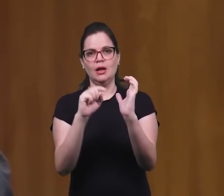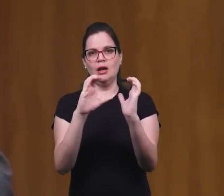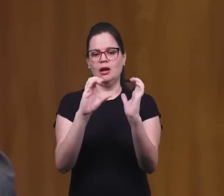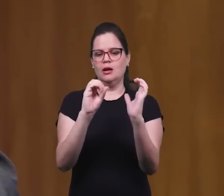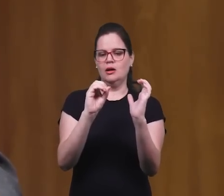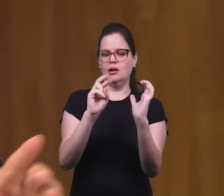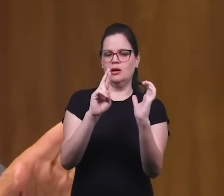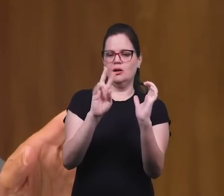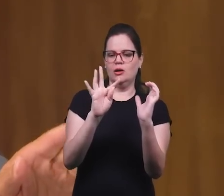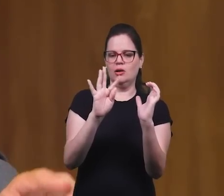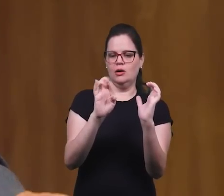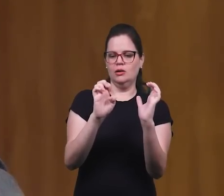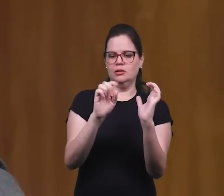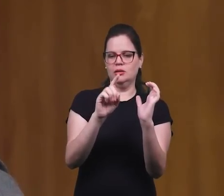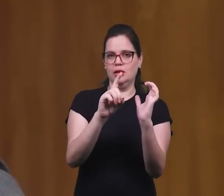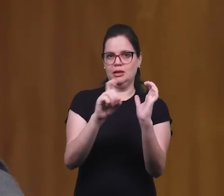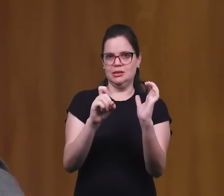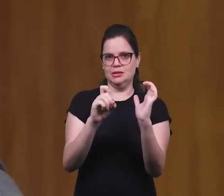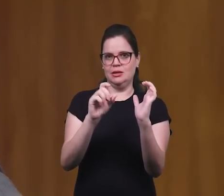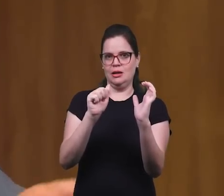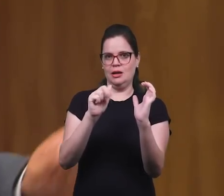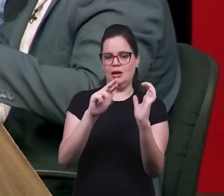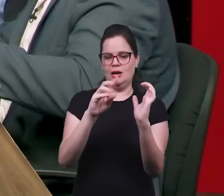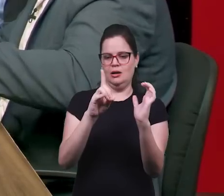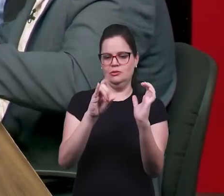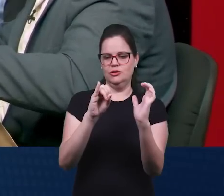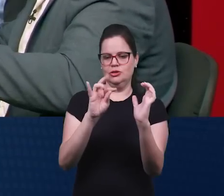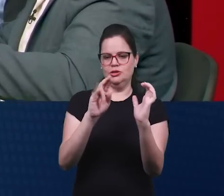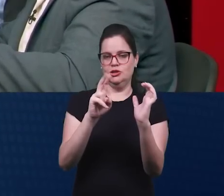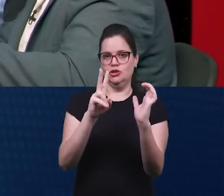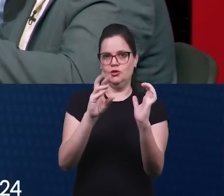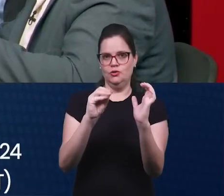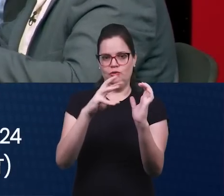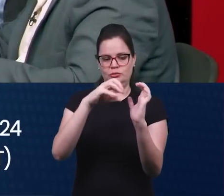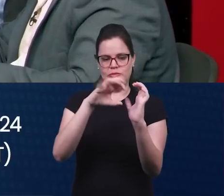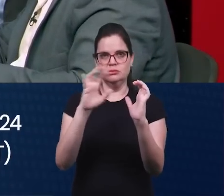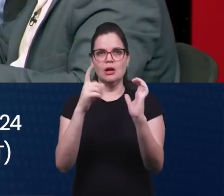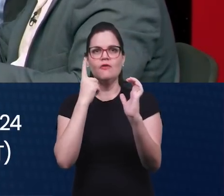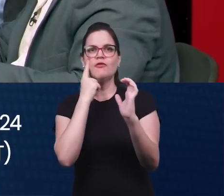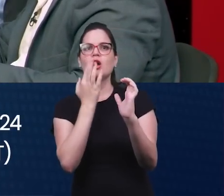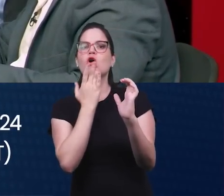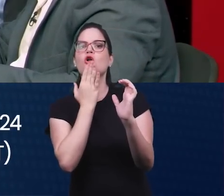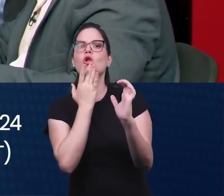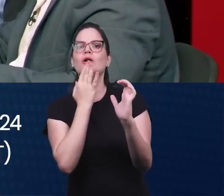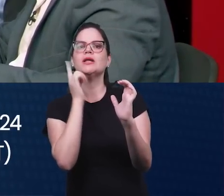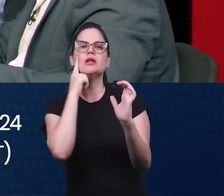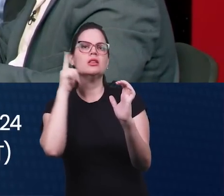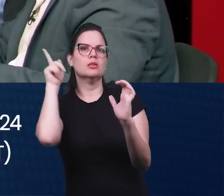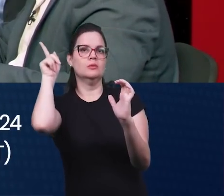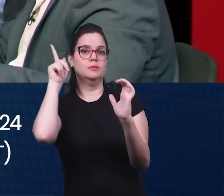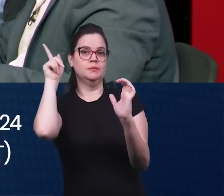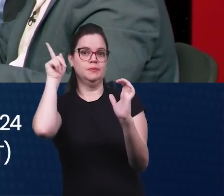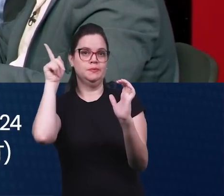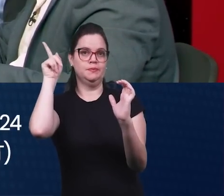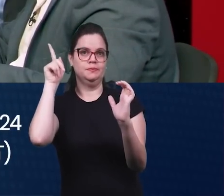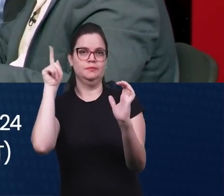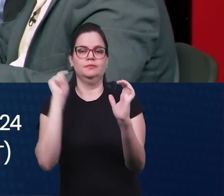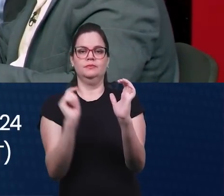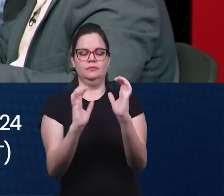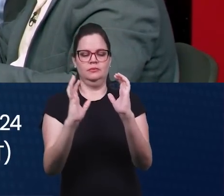auditivo. Essa região, ela a gente está vendo aqui na imagem ali, ela